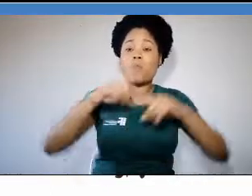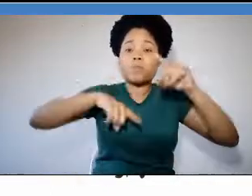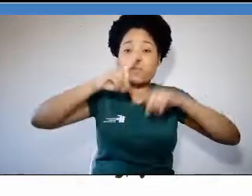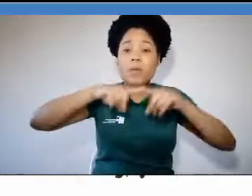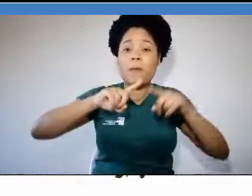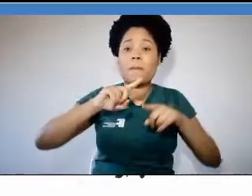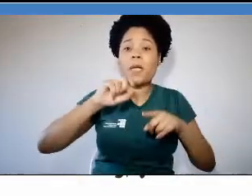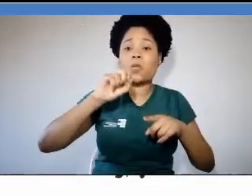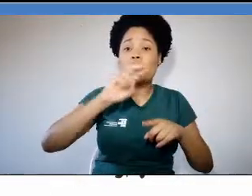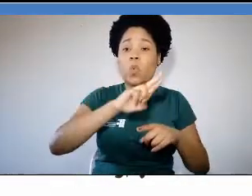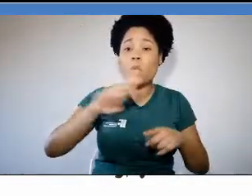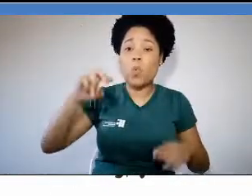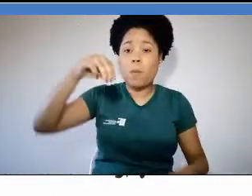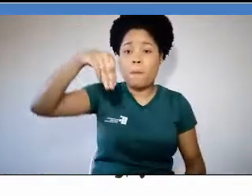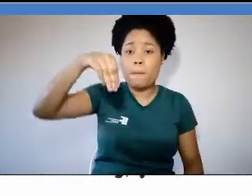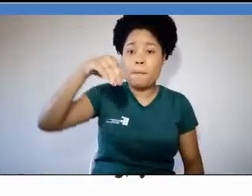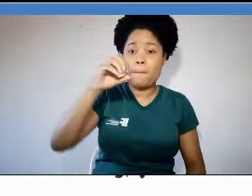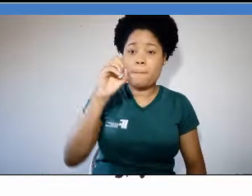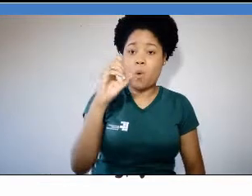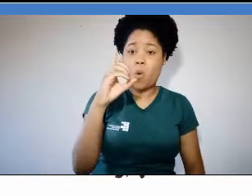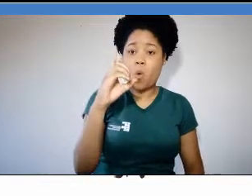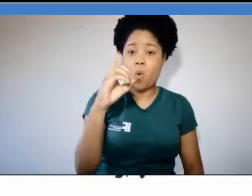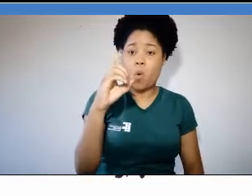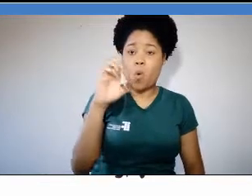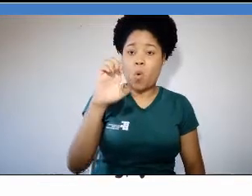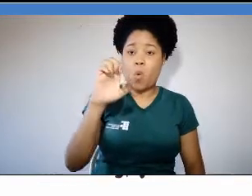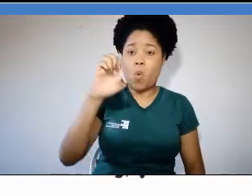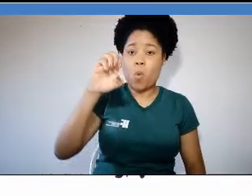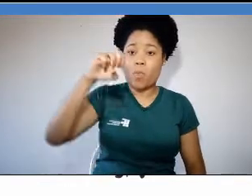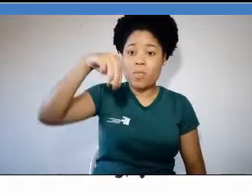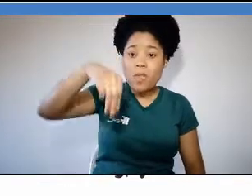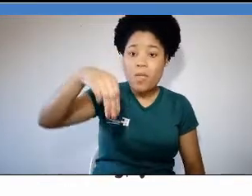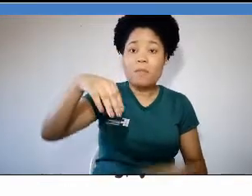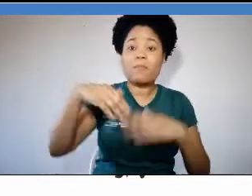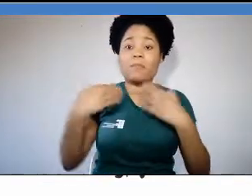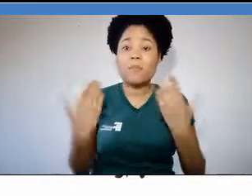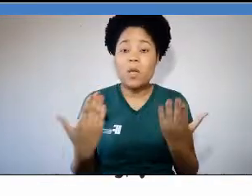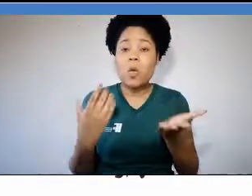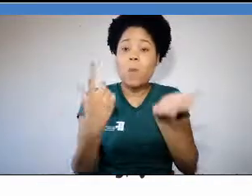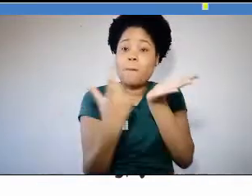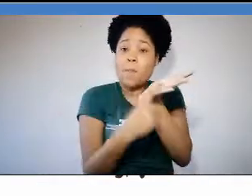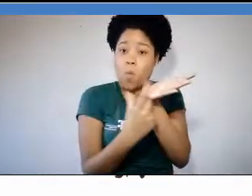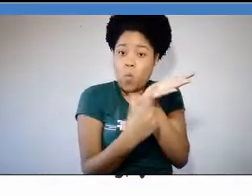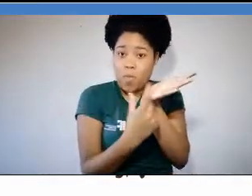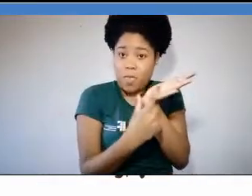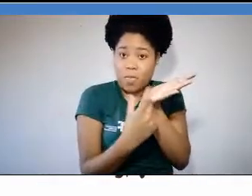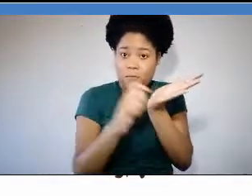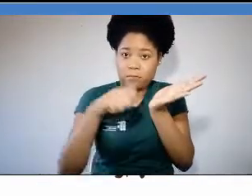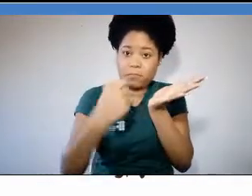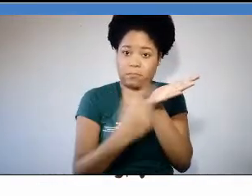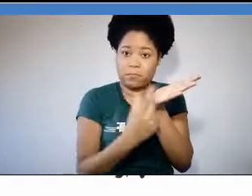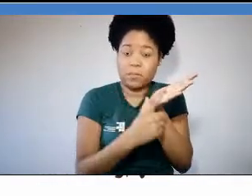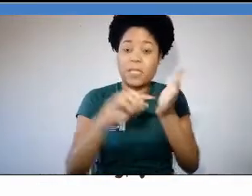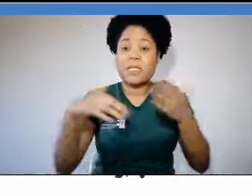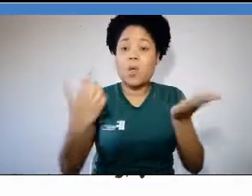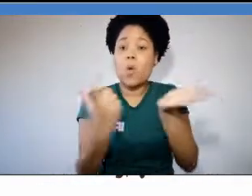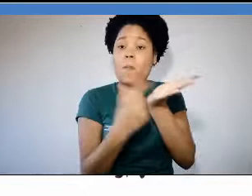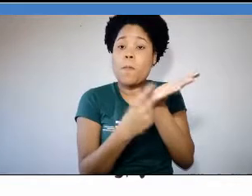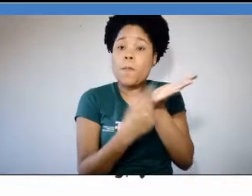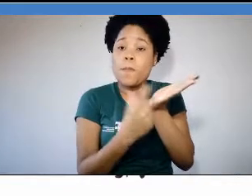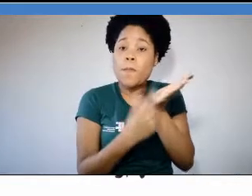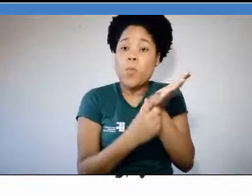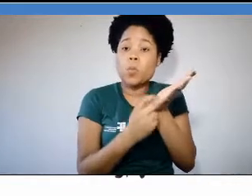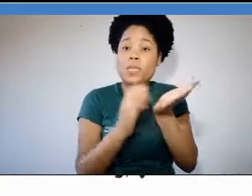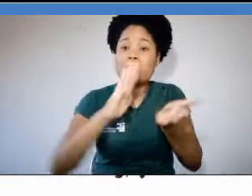é chamado de modem. Então, o modem, ele faz, né, conversão de